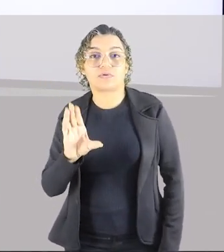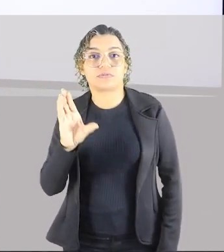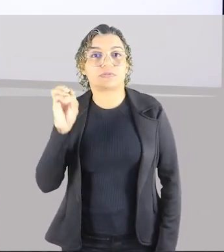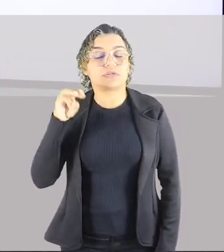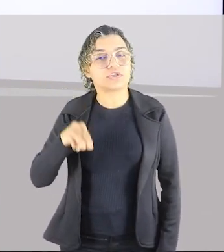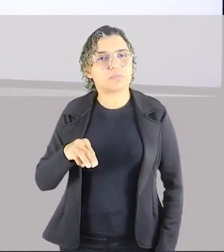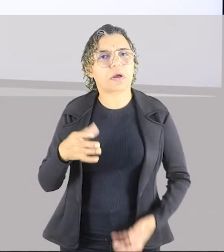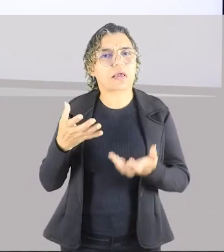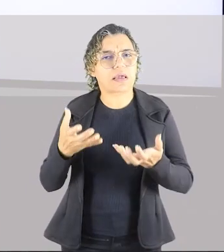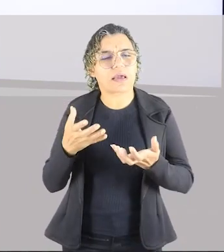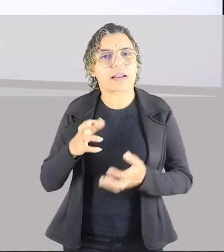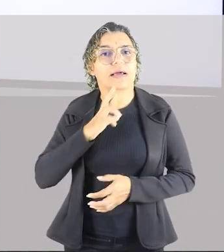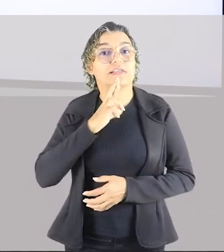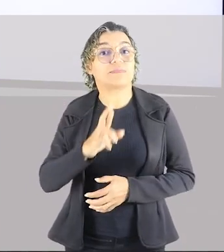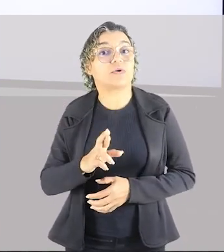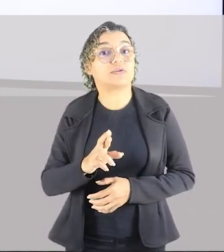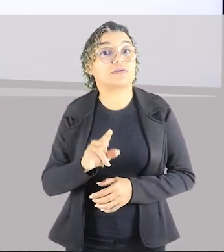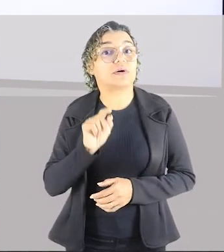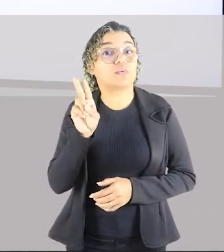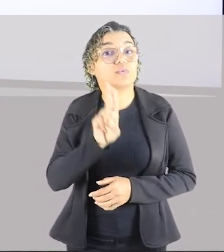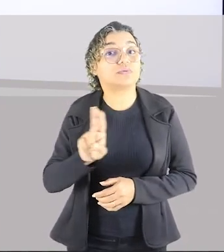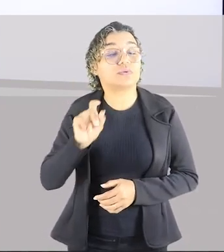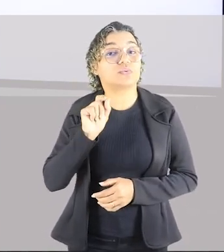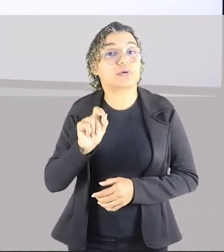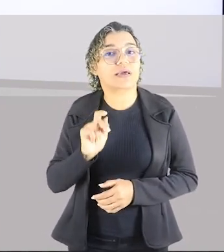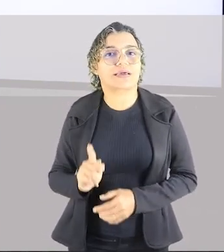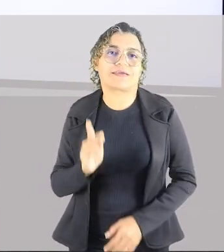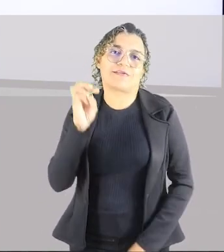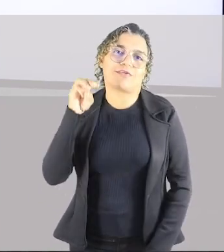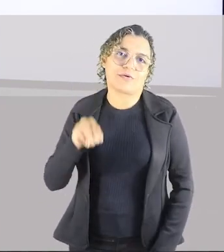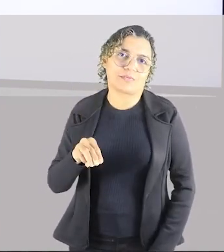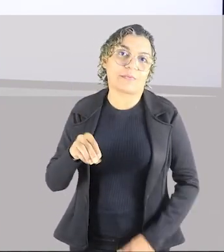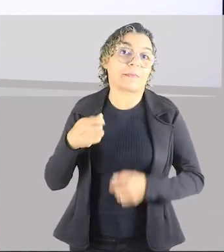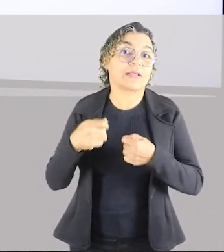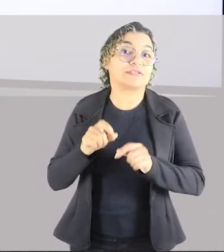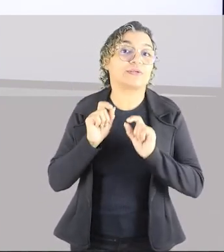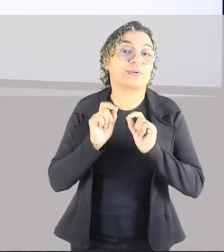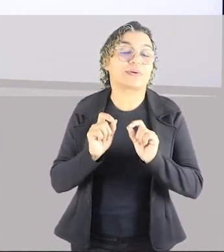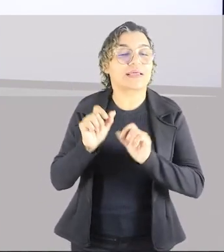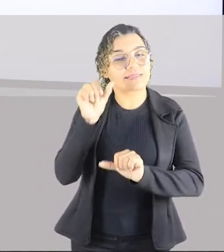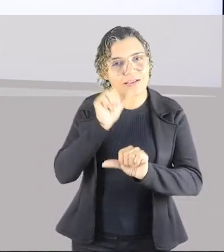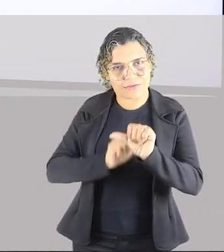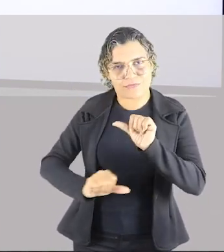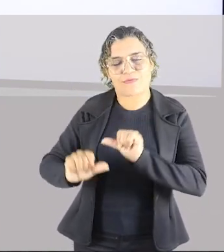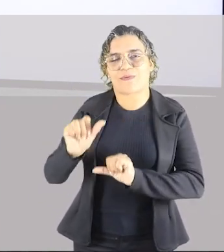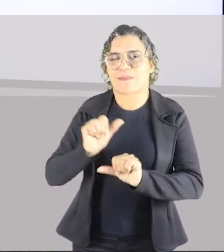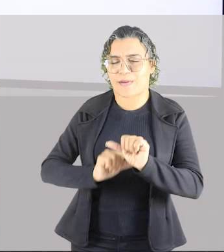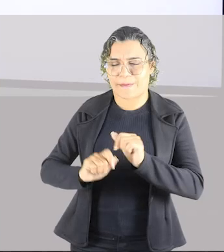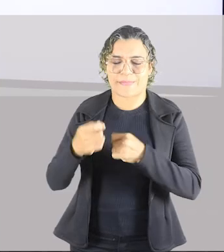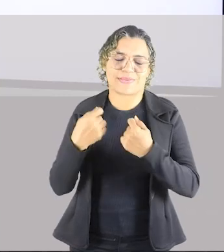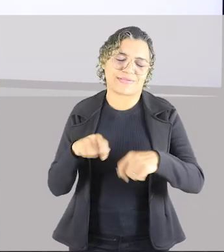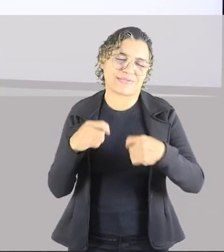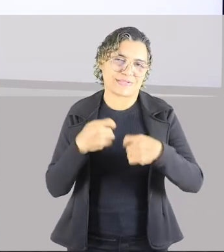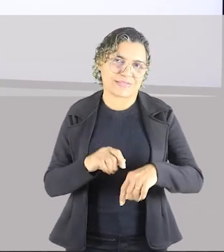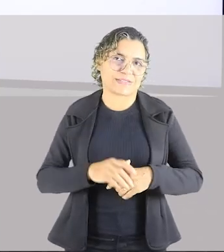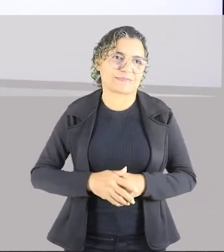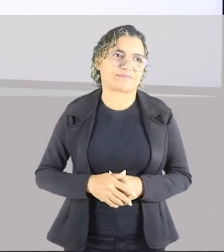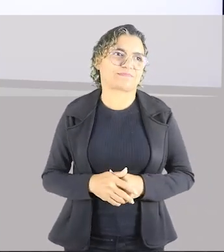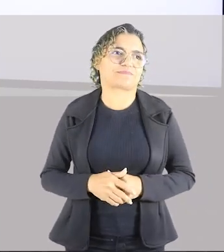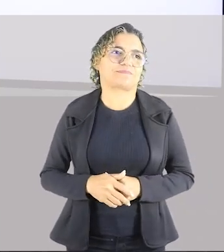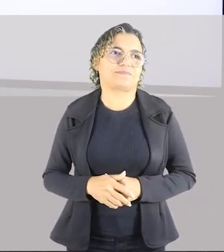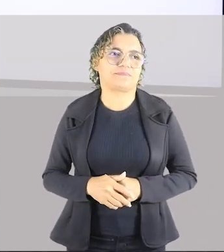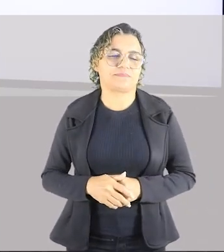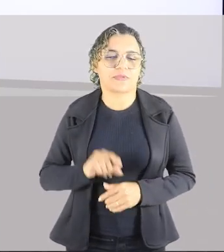em quê? Eu quero a resposta em quilômetros. Então, o que eu preciso fazer? Transformar